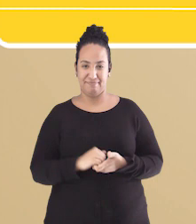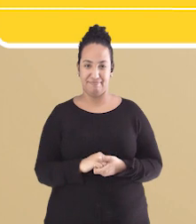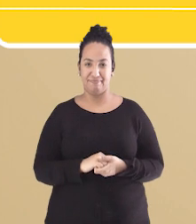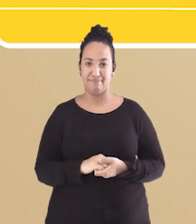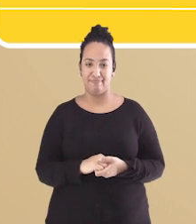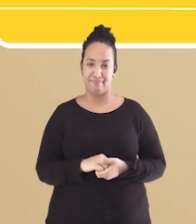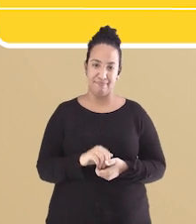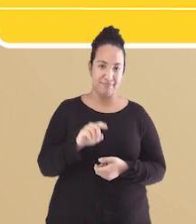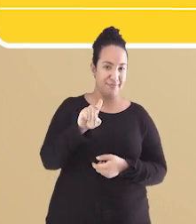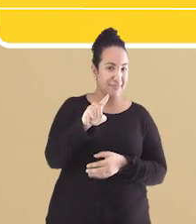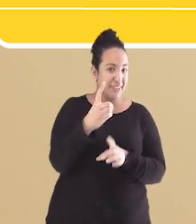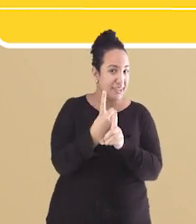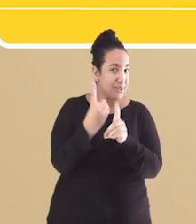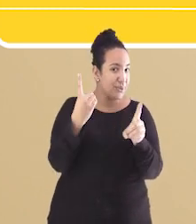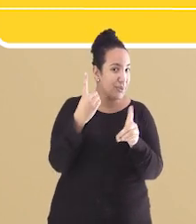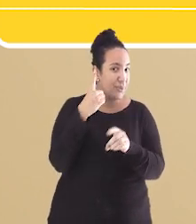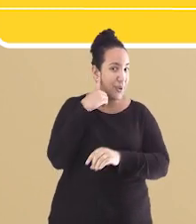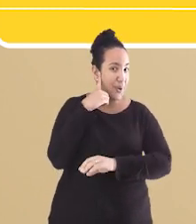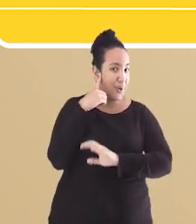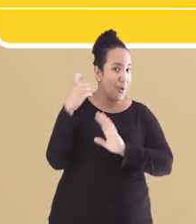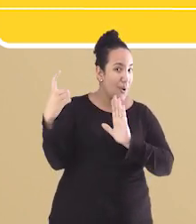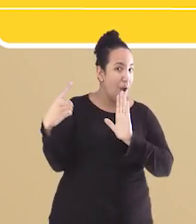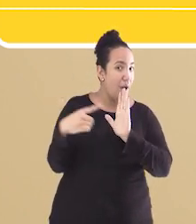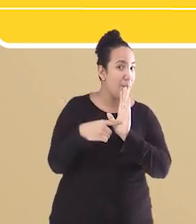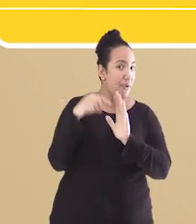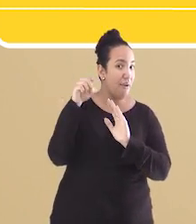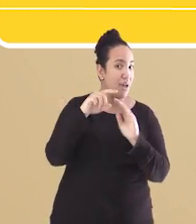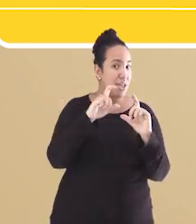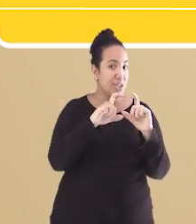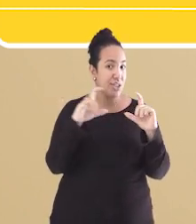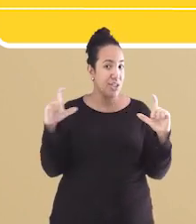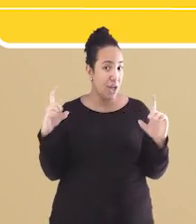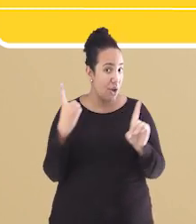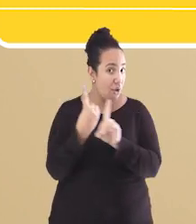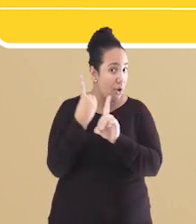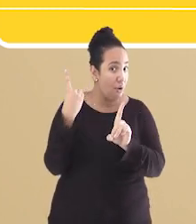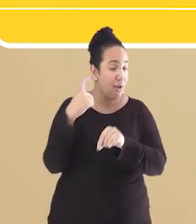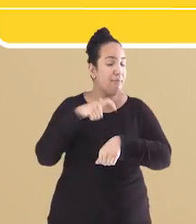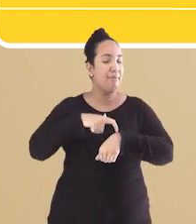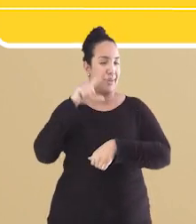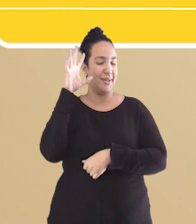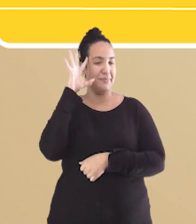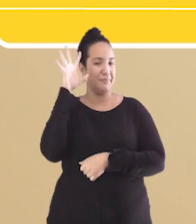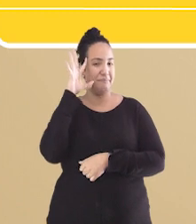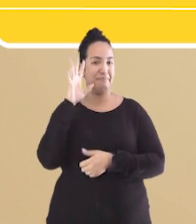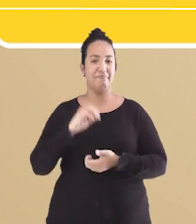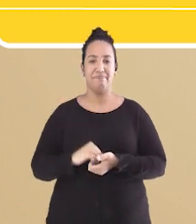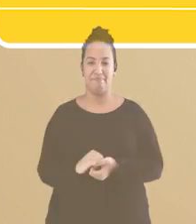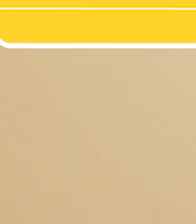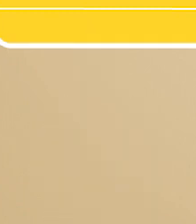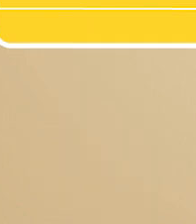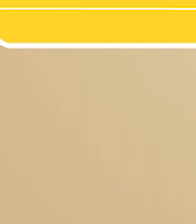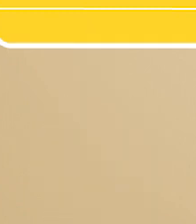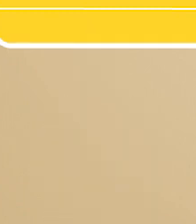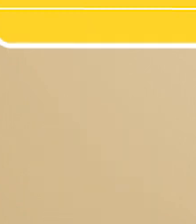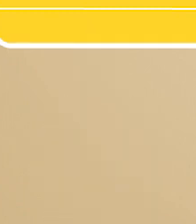Você conseguiu localizar as onomatopeias nessa tirinha? Vou dar um tempo para você pensar.